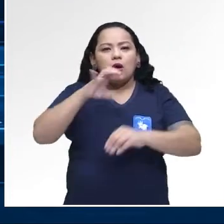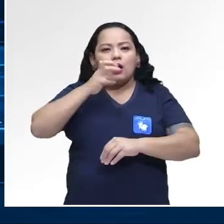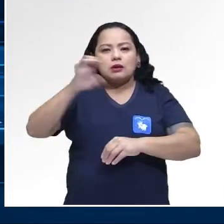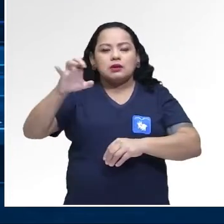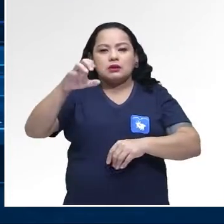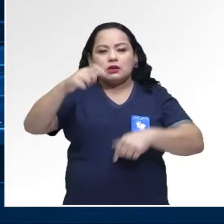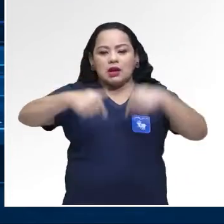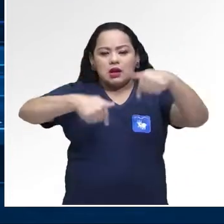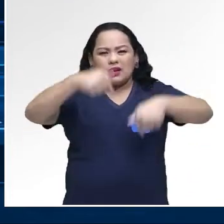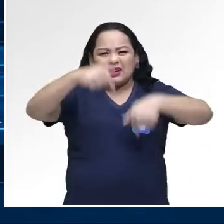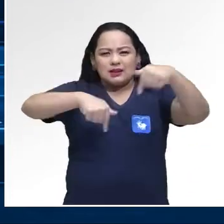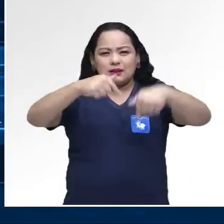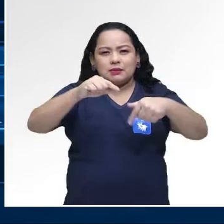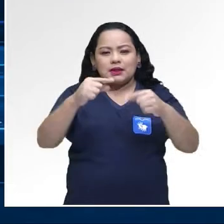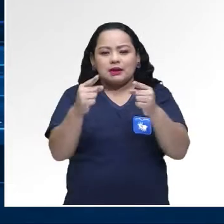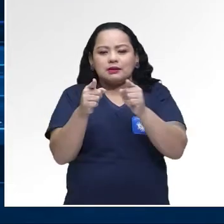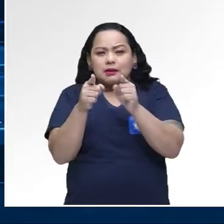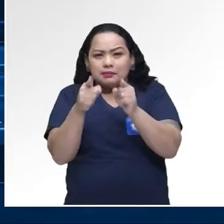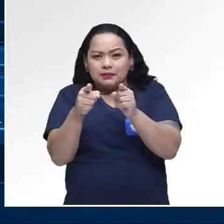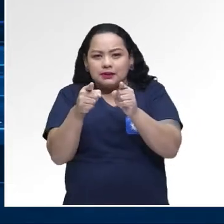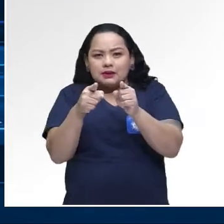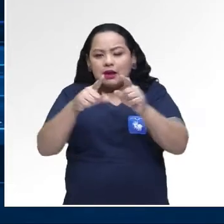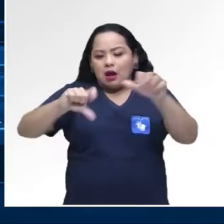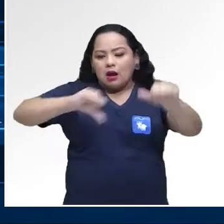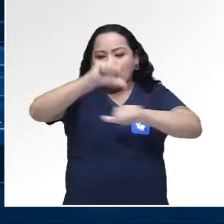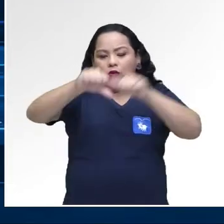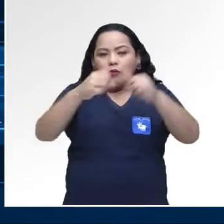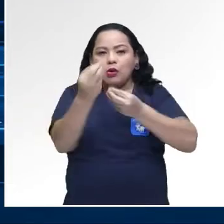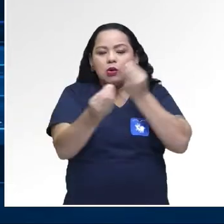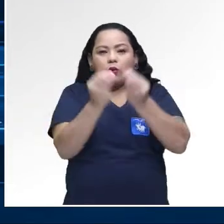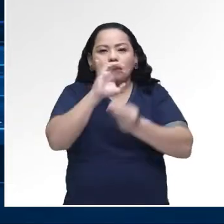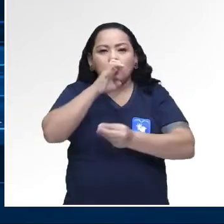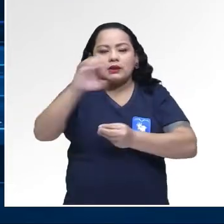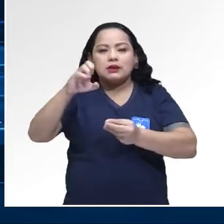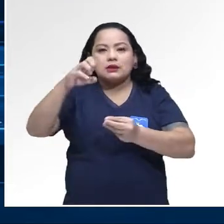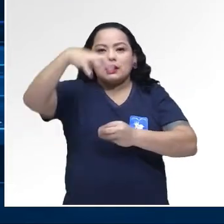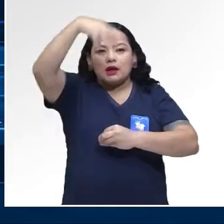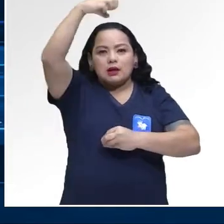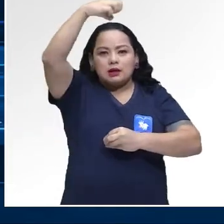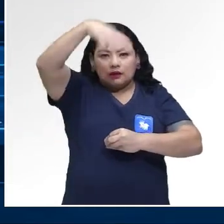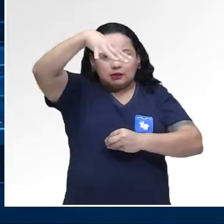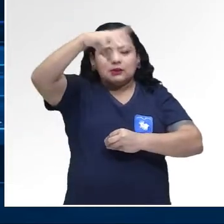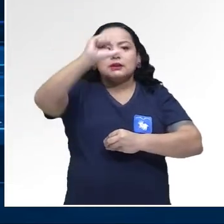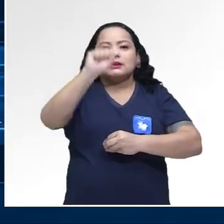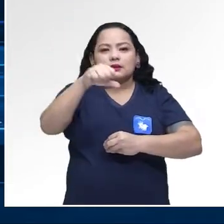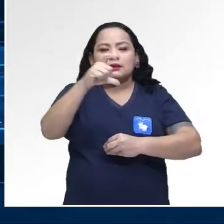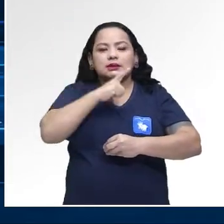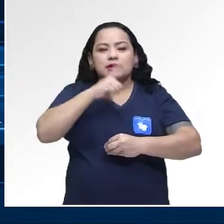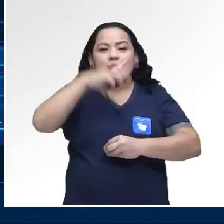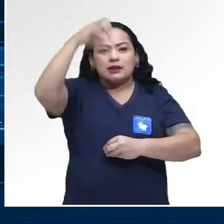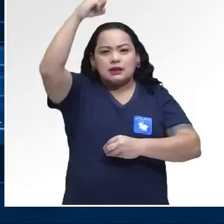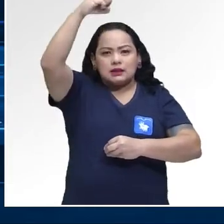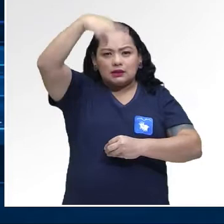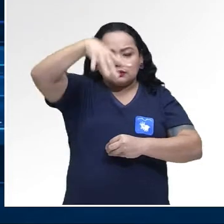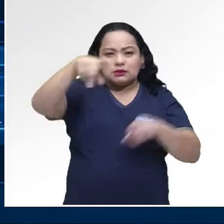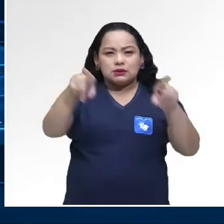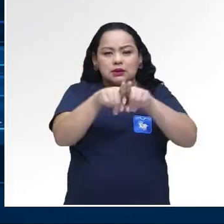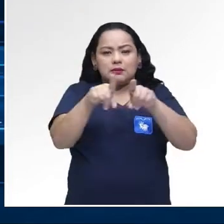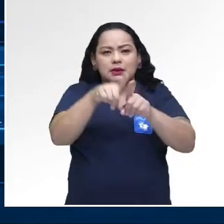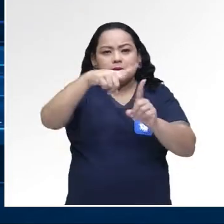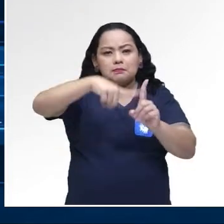pilha vai ser transformada em energia que a lâmpada vai utilizar, né, energia luminosa e também